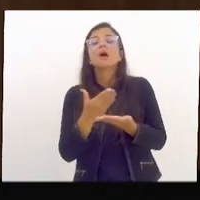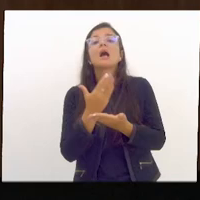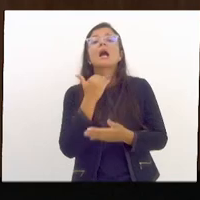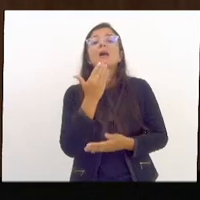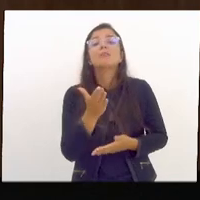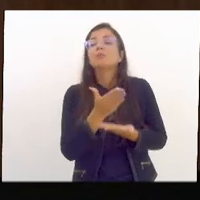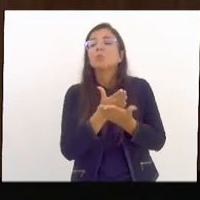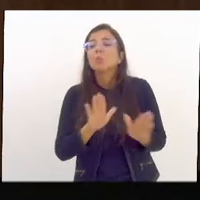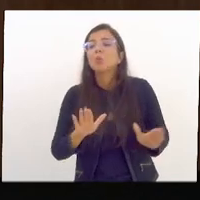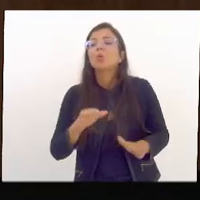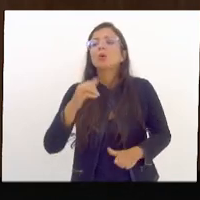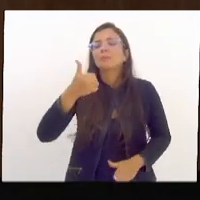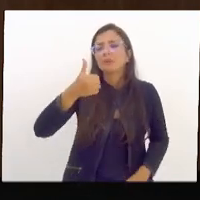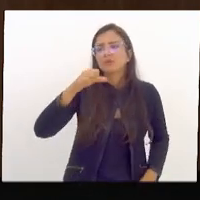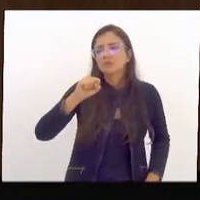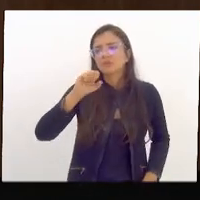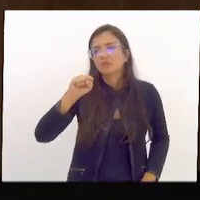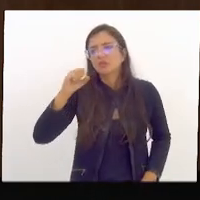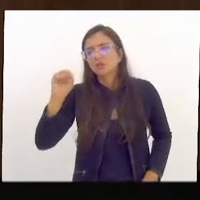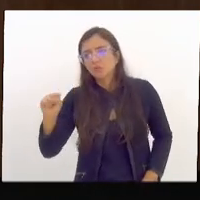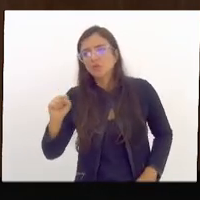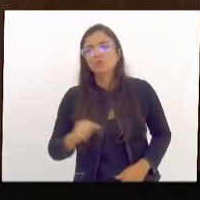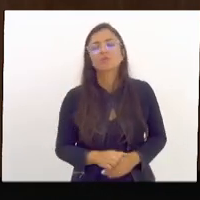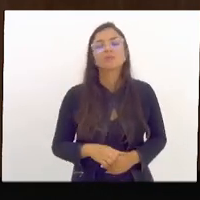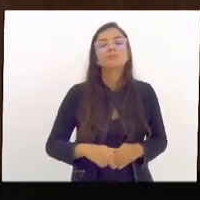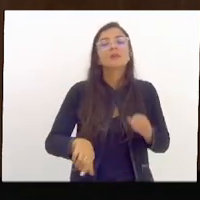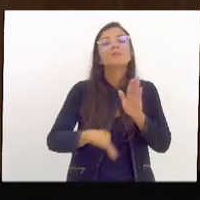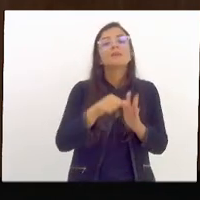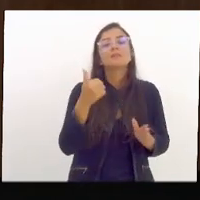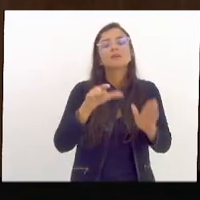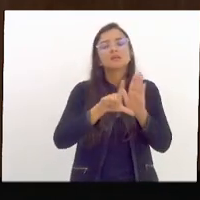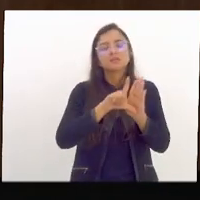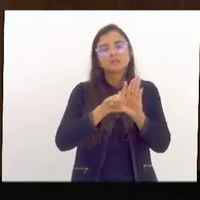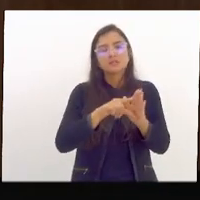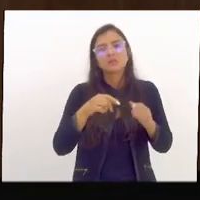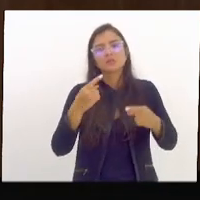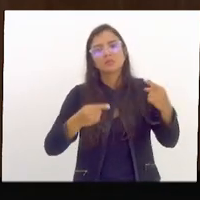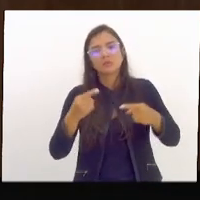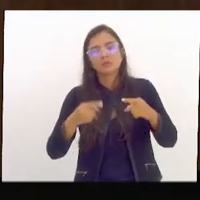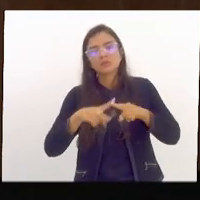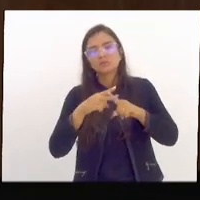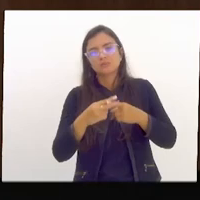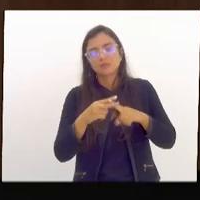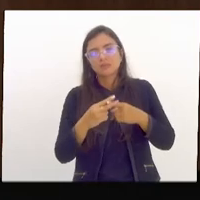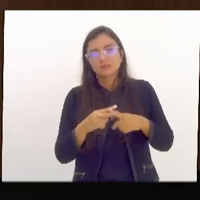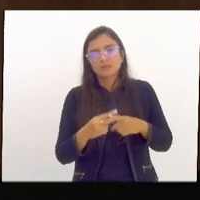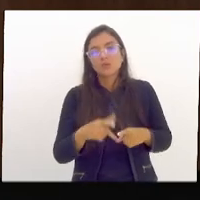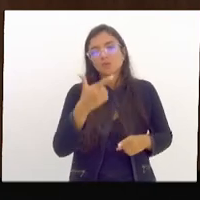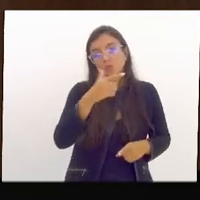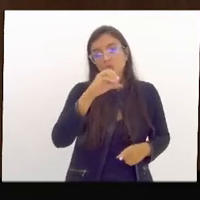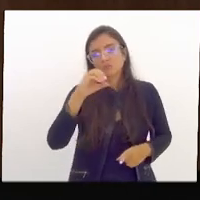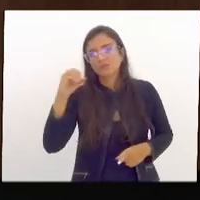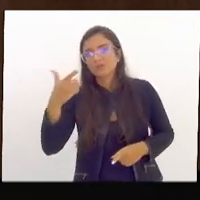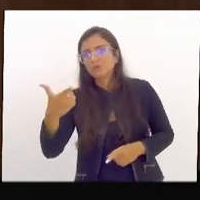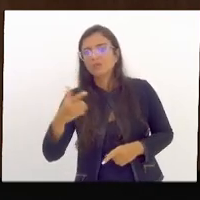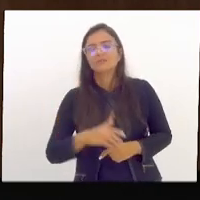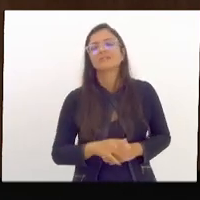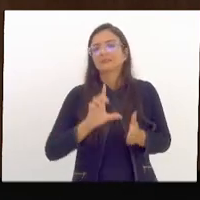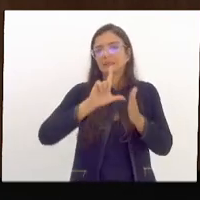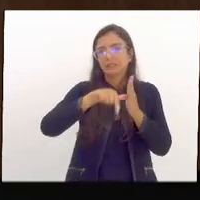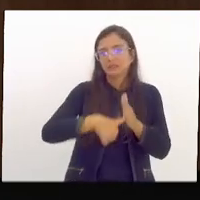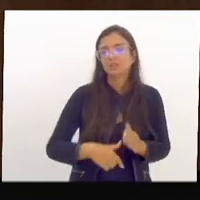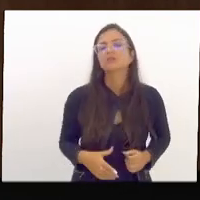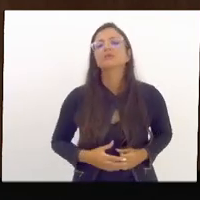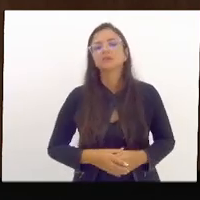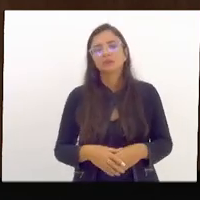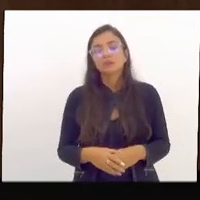1888 e a primeira legislação política de reparação vem em 2002. Então, as cotas, em 2022,